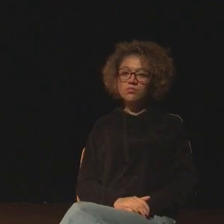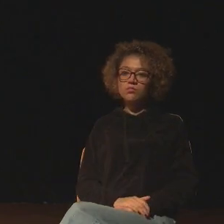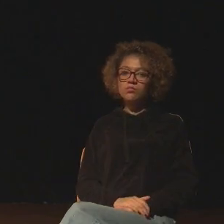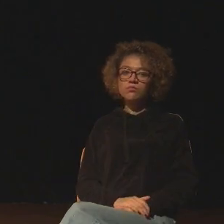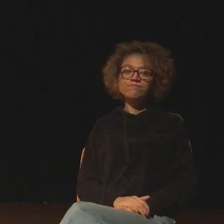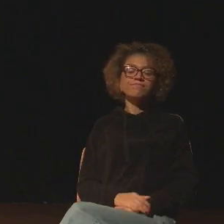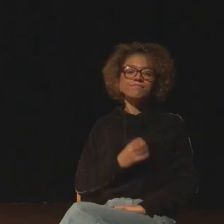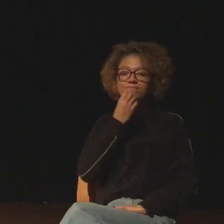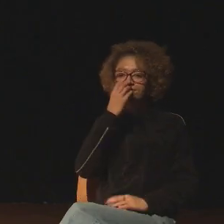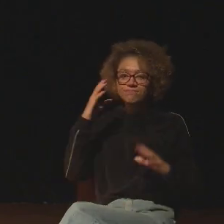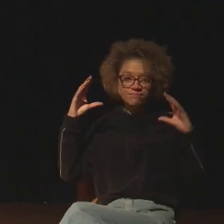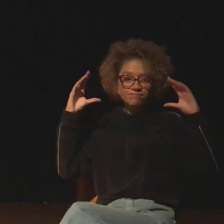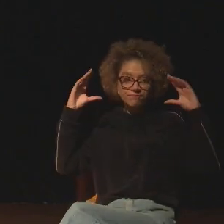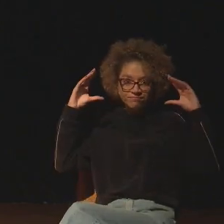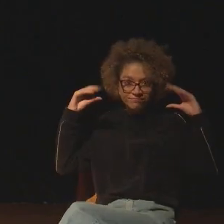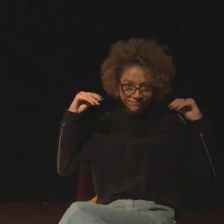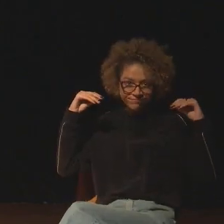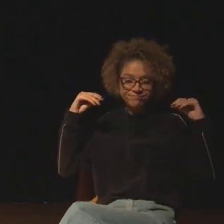Bom, boa noite.